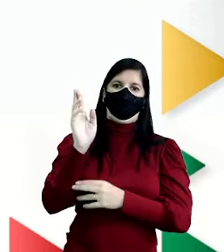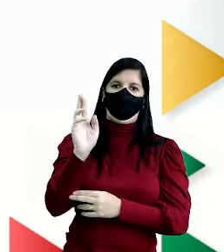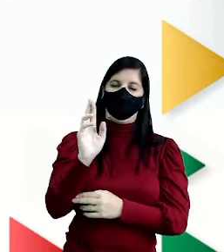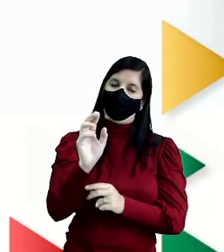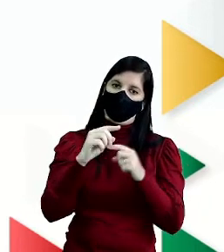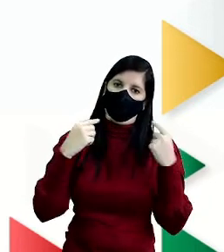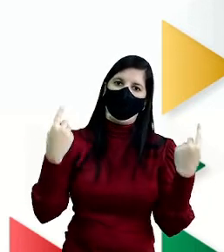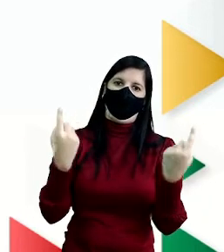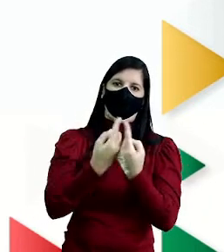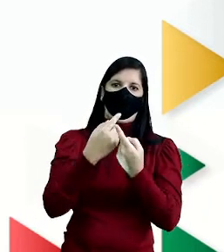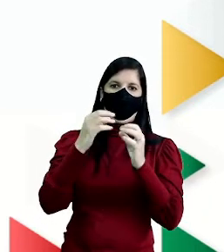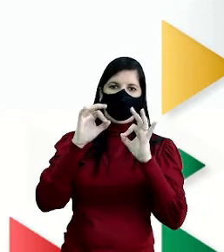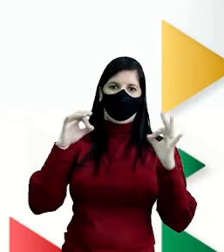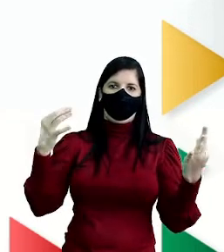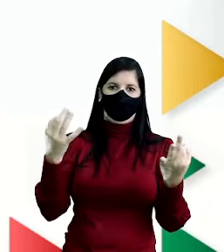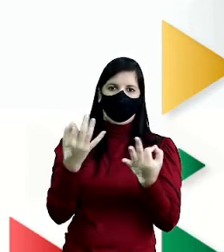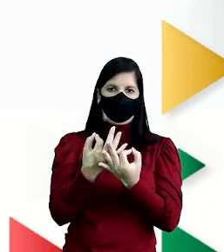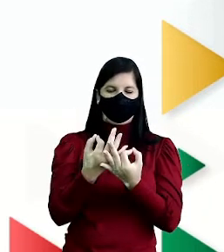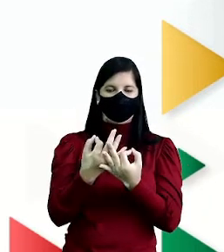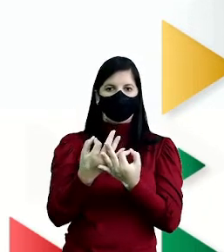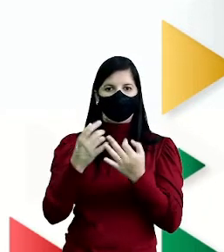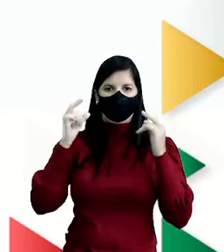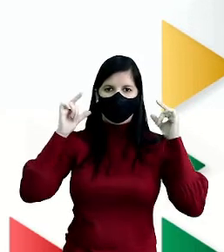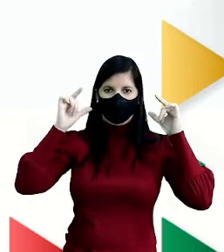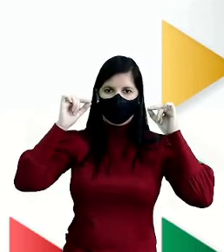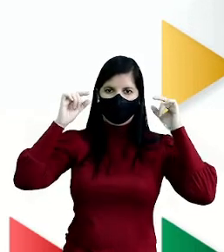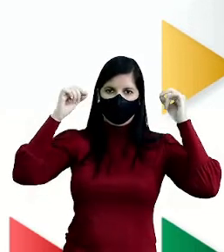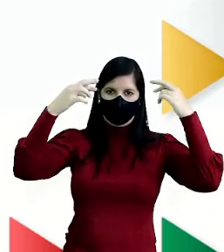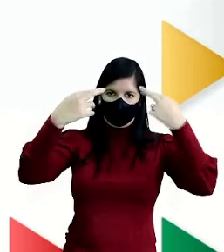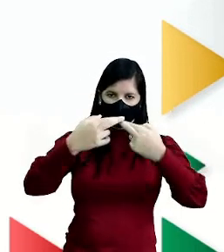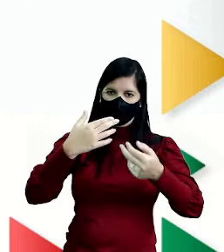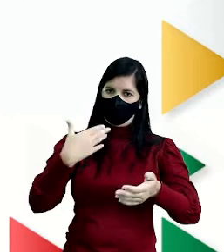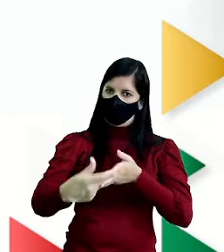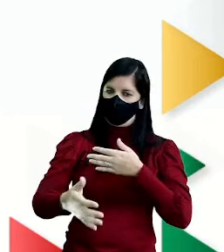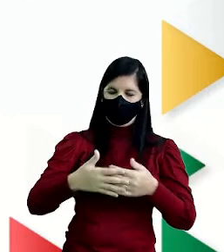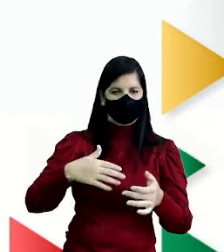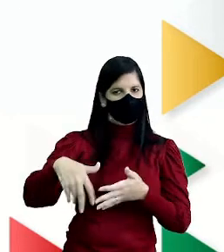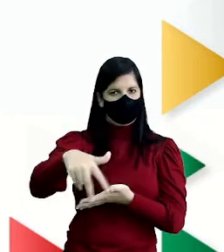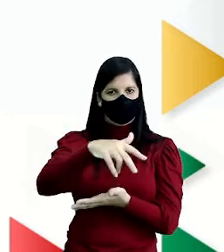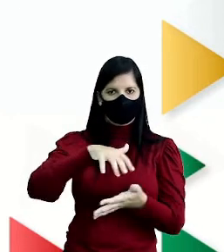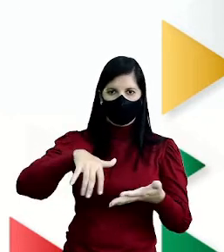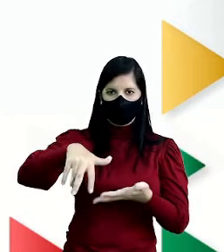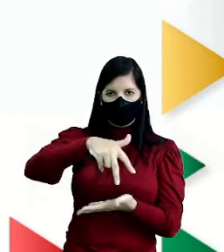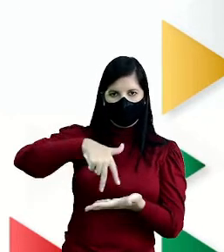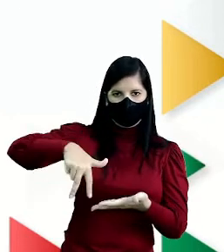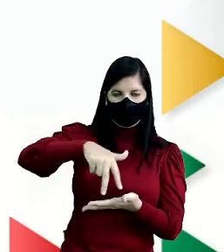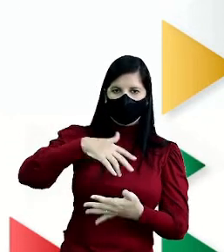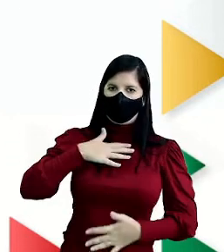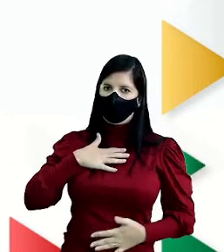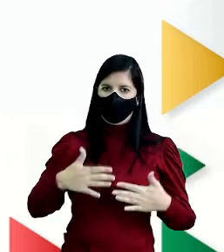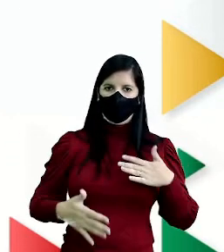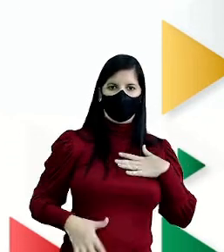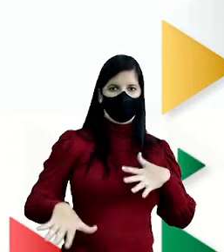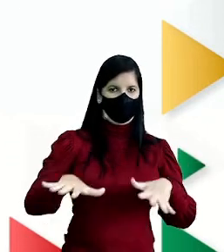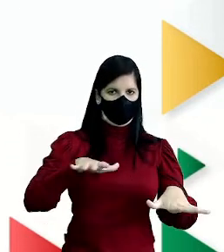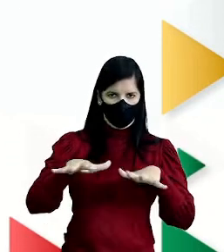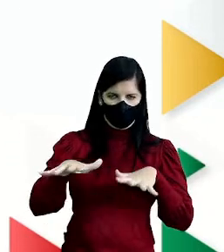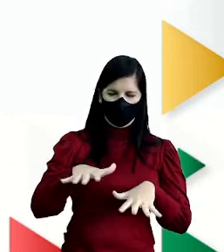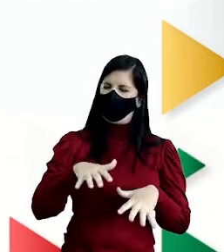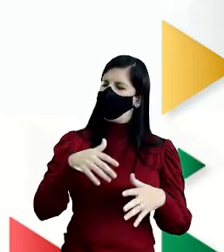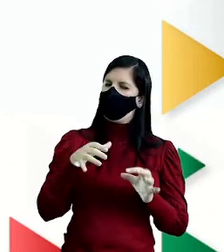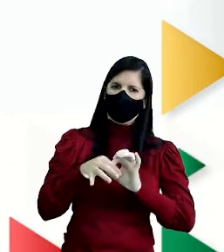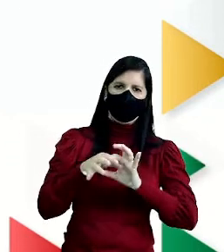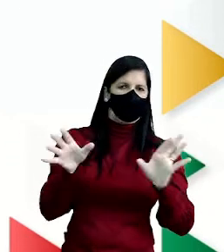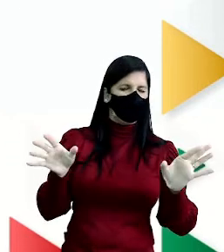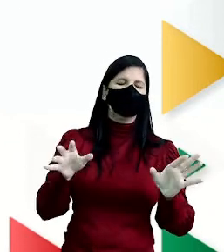reuniões familiares. Para os gregos, qualquer movimento do corpo significava dançar. Então, qualquer movimento